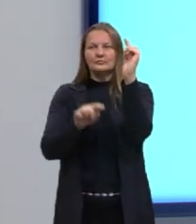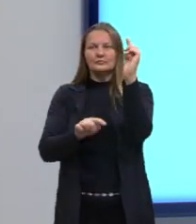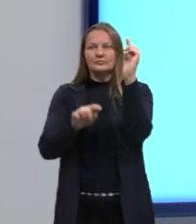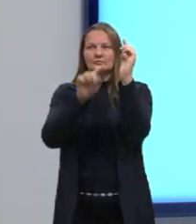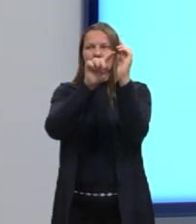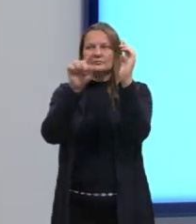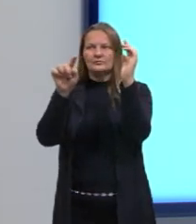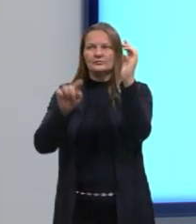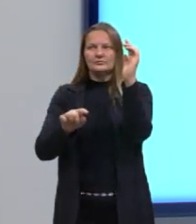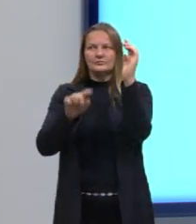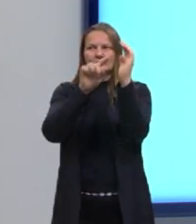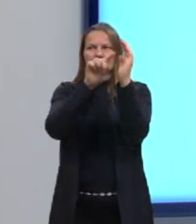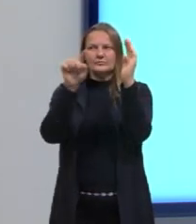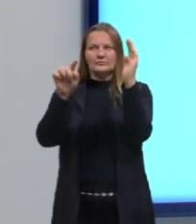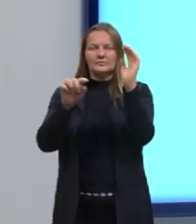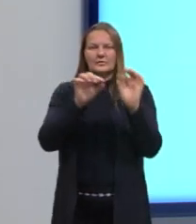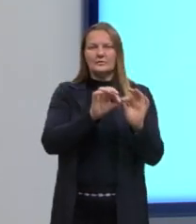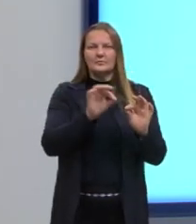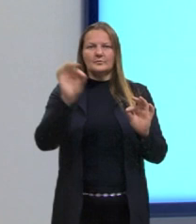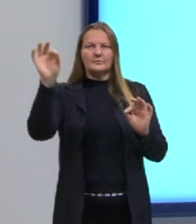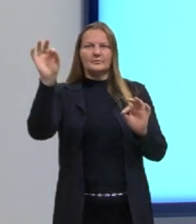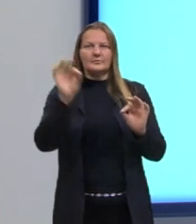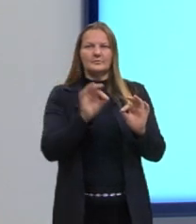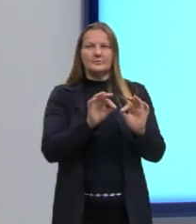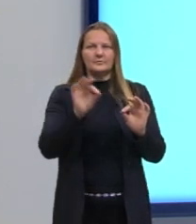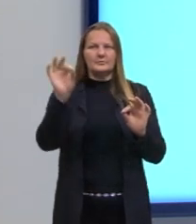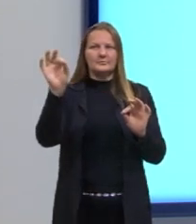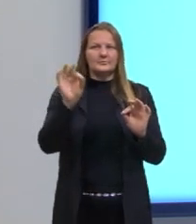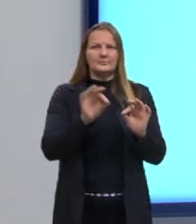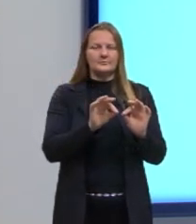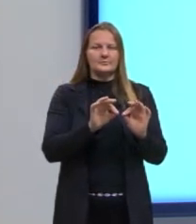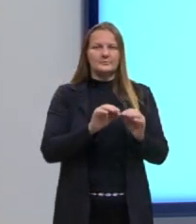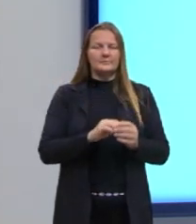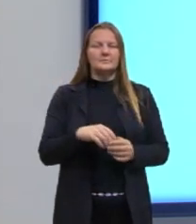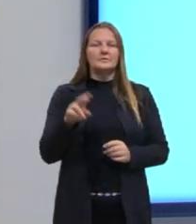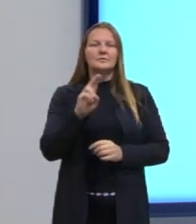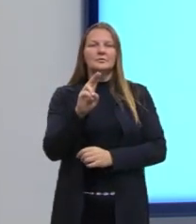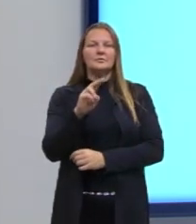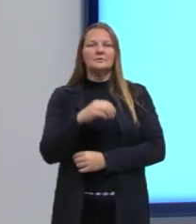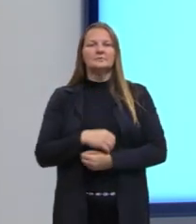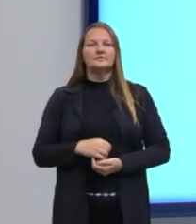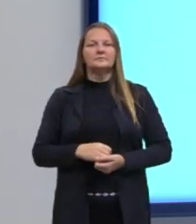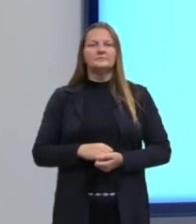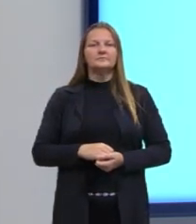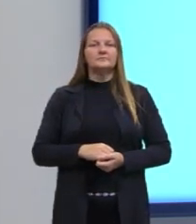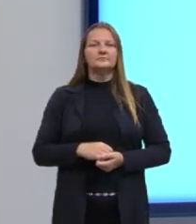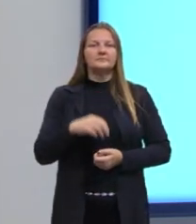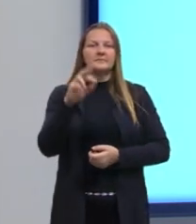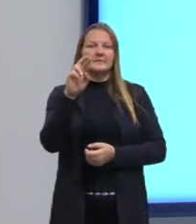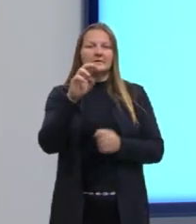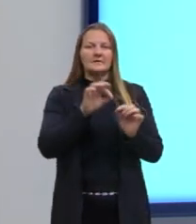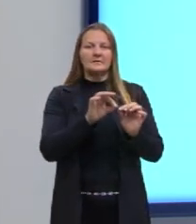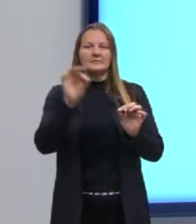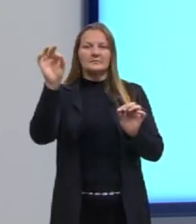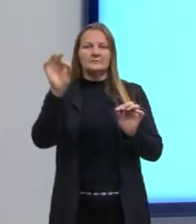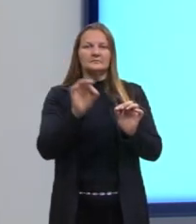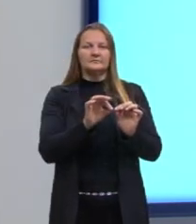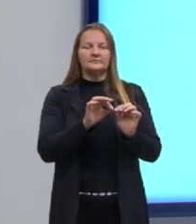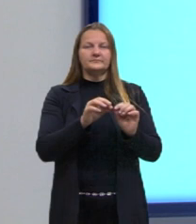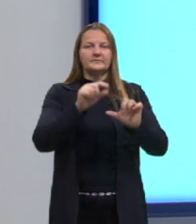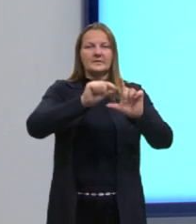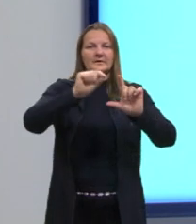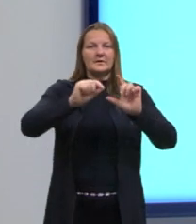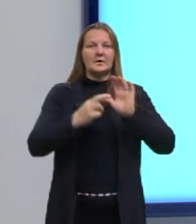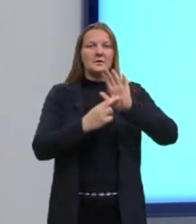pontos e a nossa reta que passa pelos três pontos chamada de reta r Então essa seria a representação